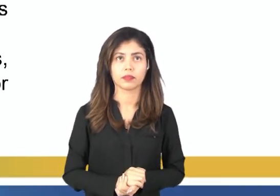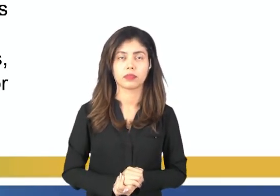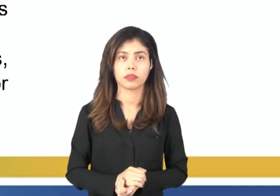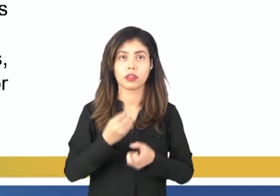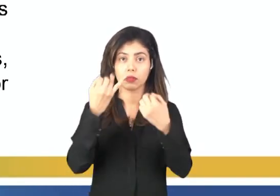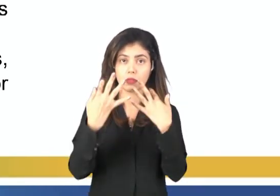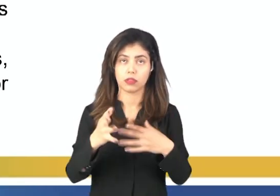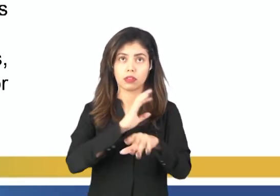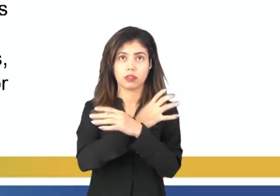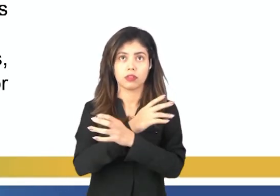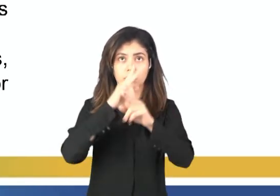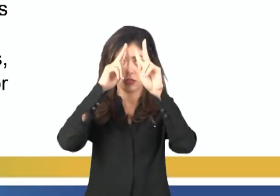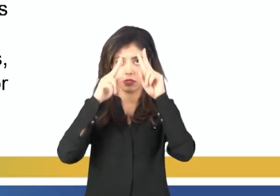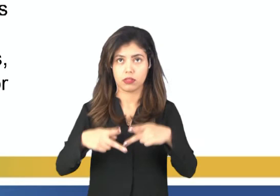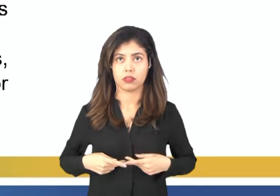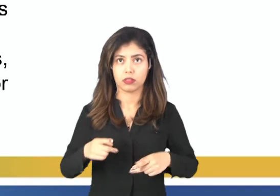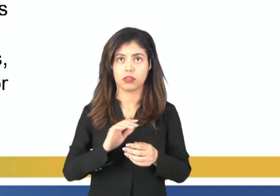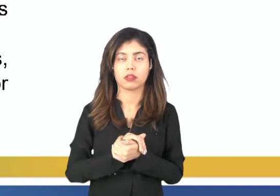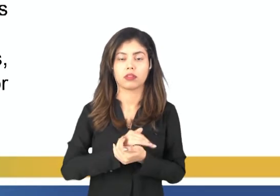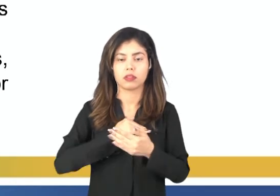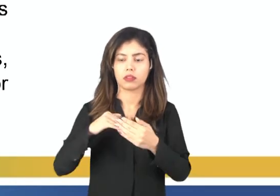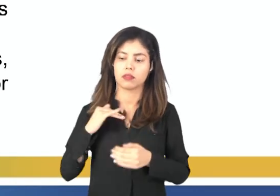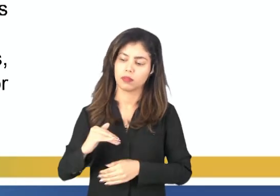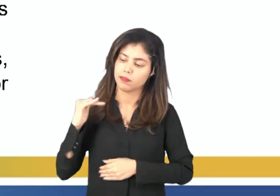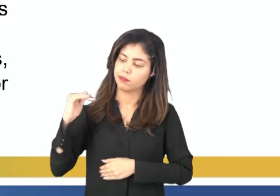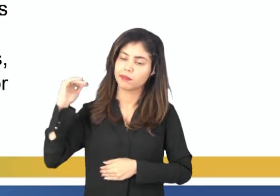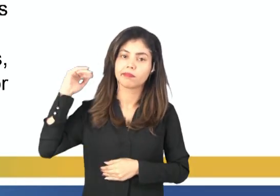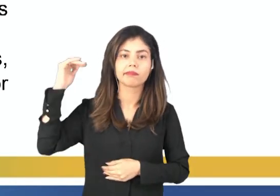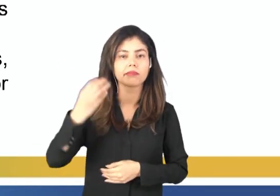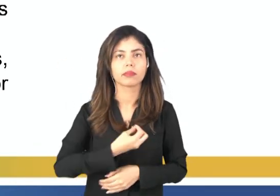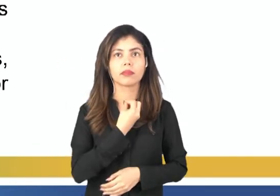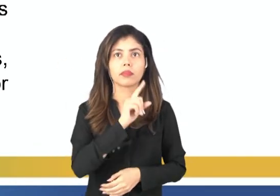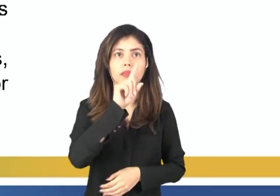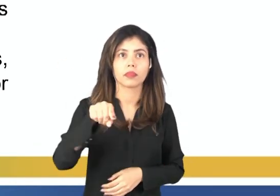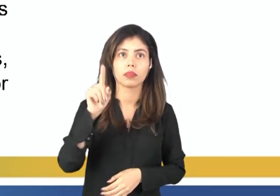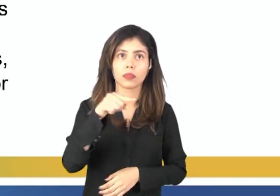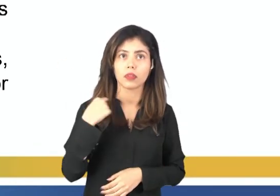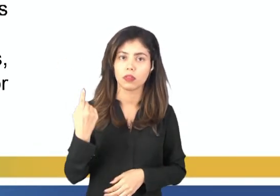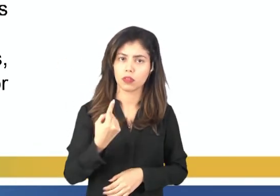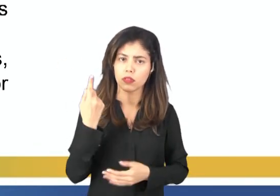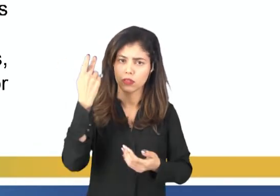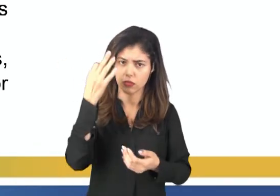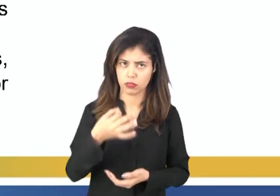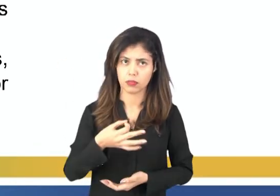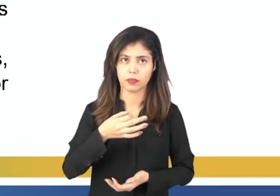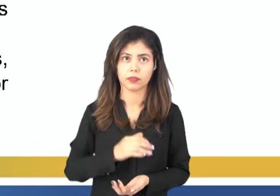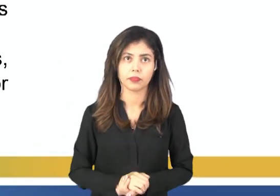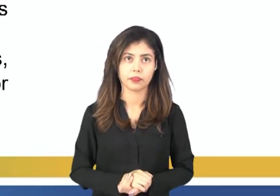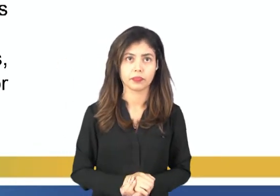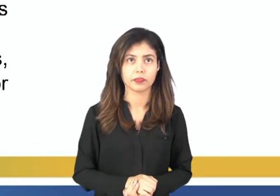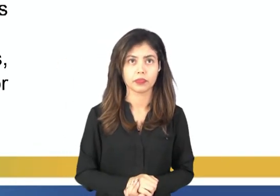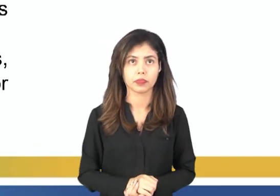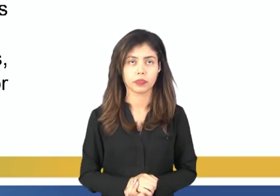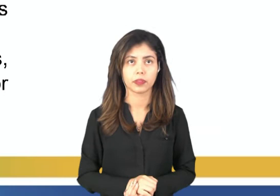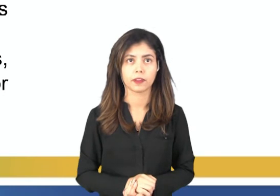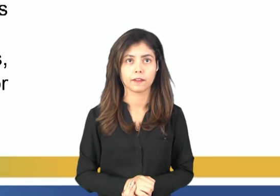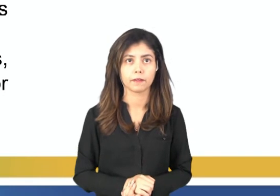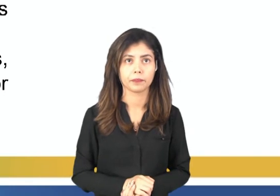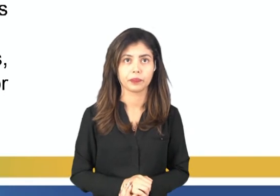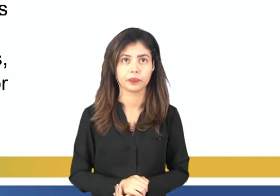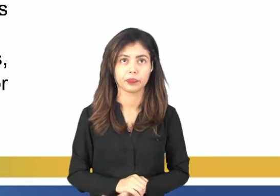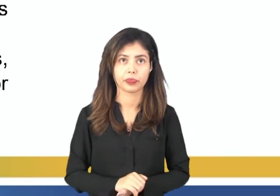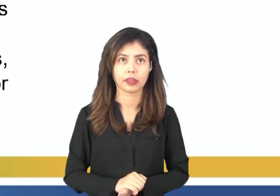a respeito do esqueleto humano nas diferentes fases da vida marque a única alternativa correta E